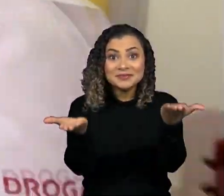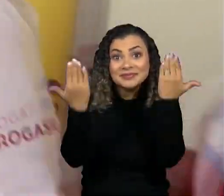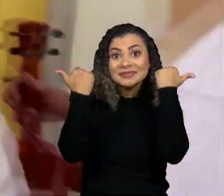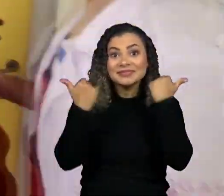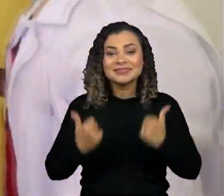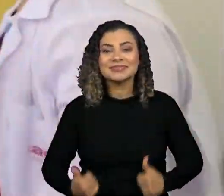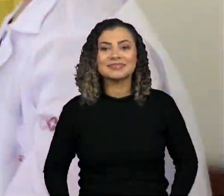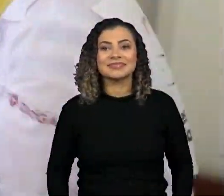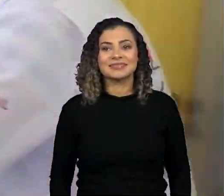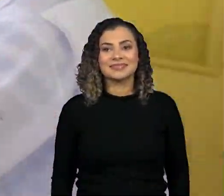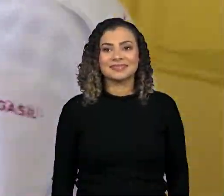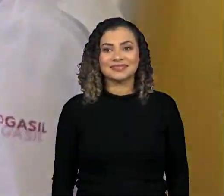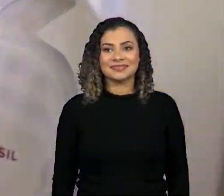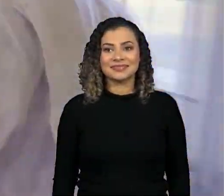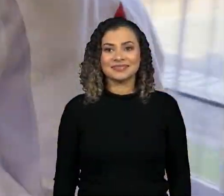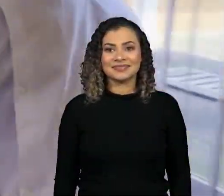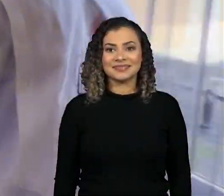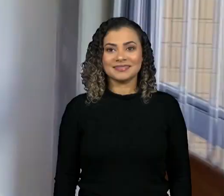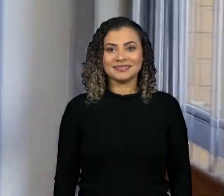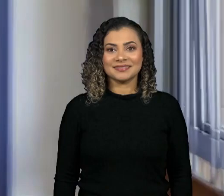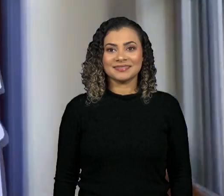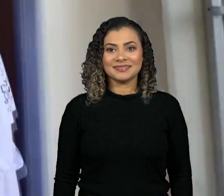Tchau!